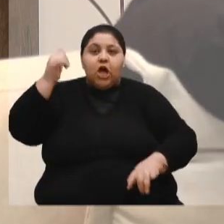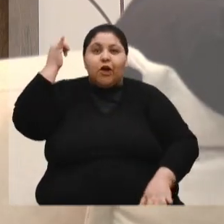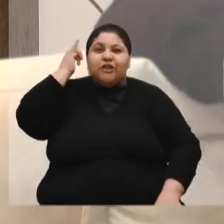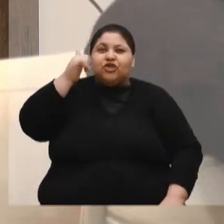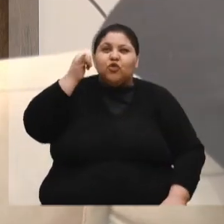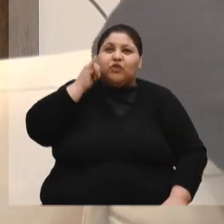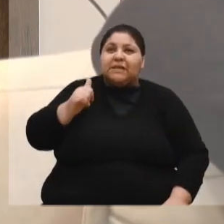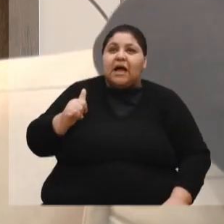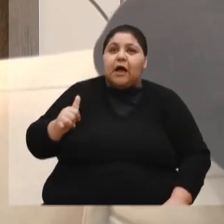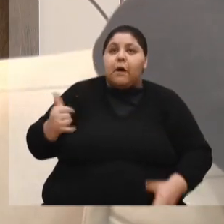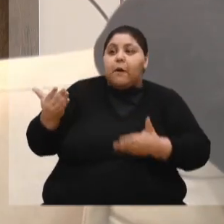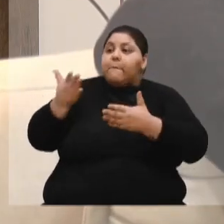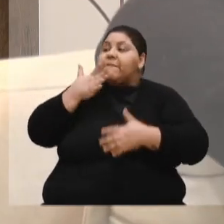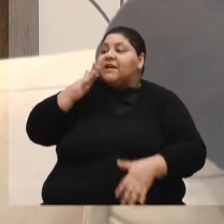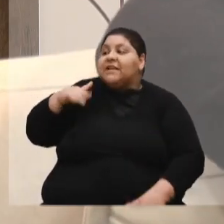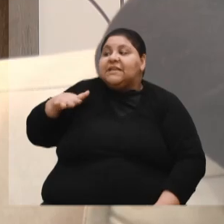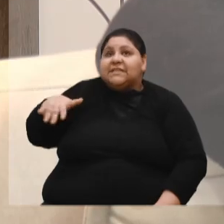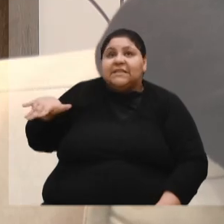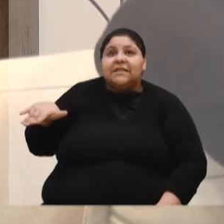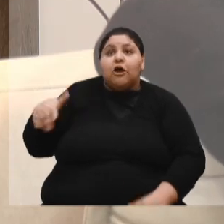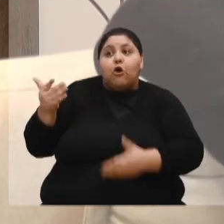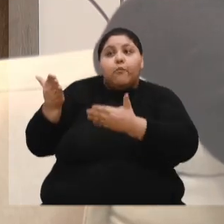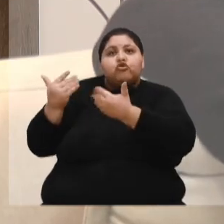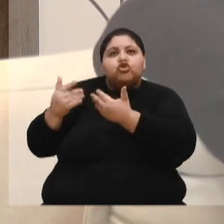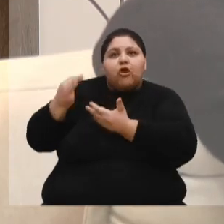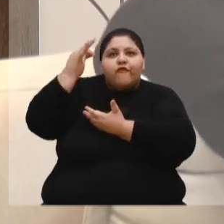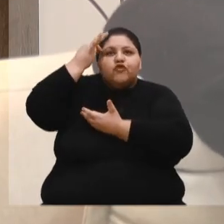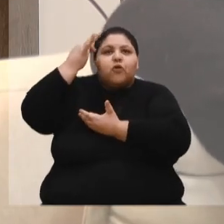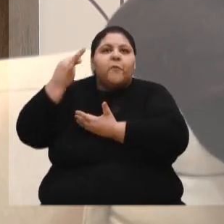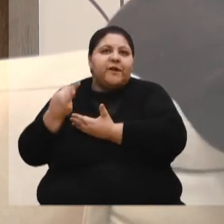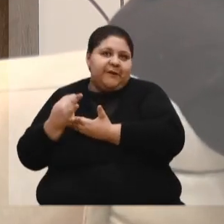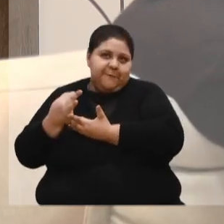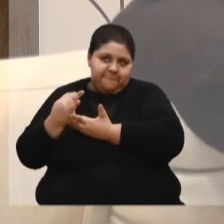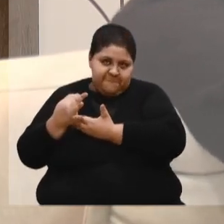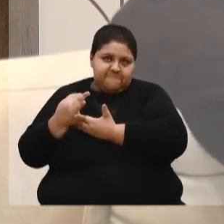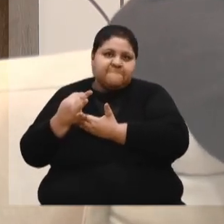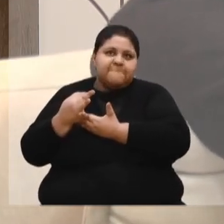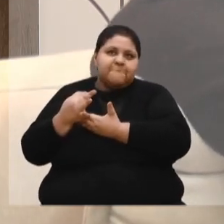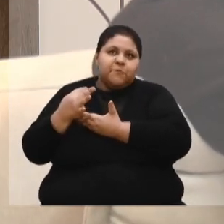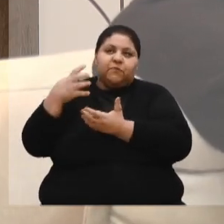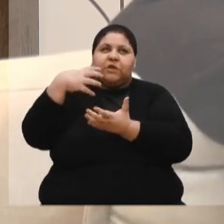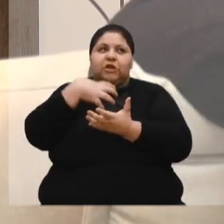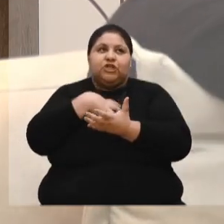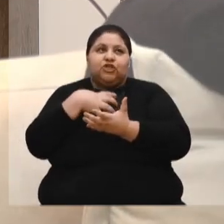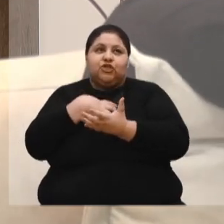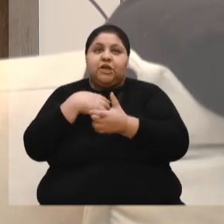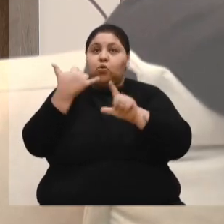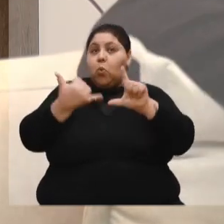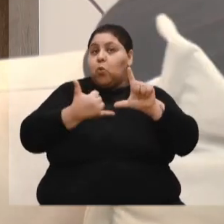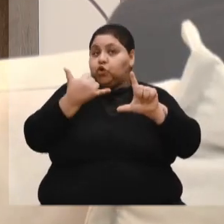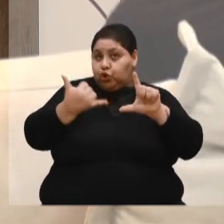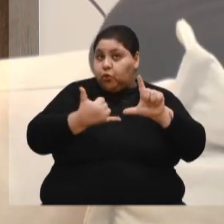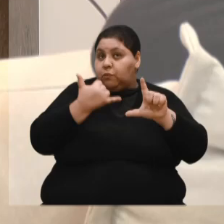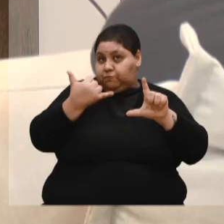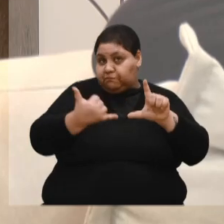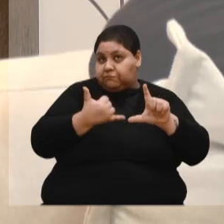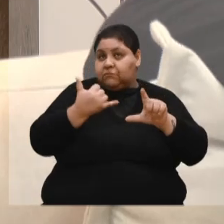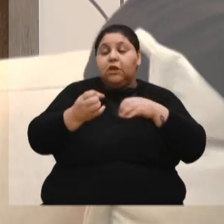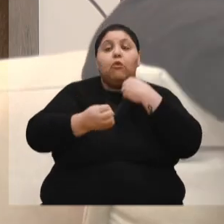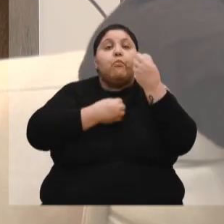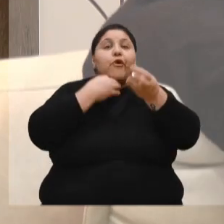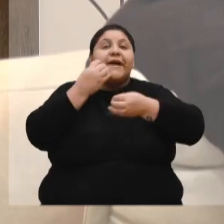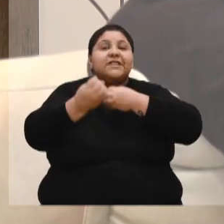gente contar para a meninada, né? Para a criançada entender isso, né? Ou seja, de uma forma lúdica,